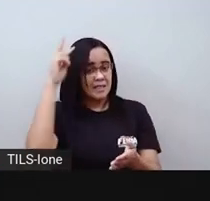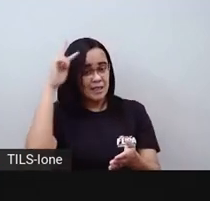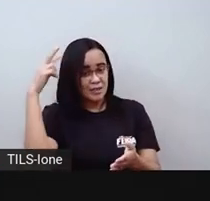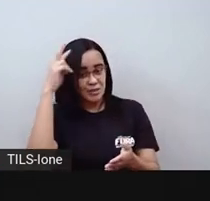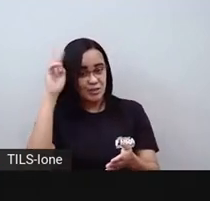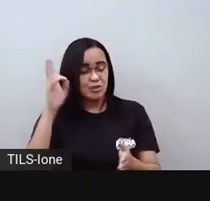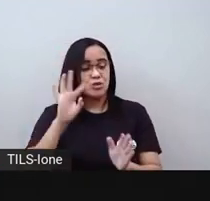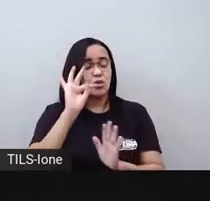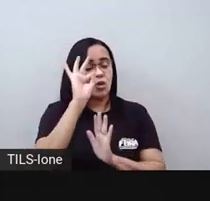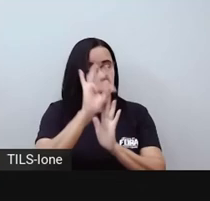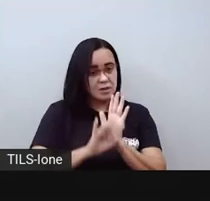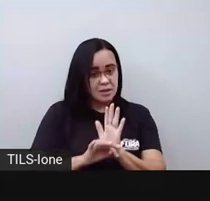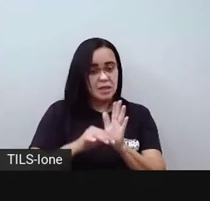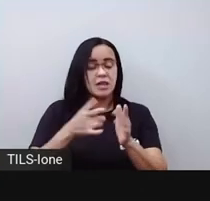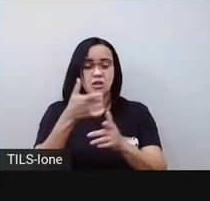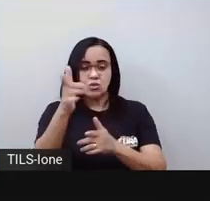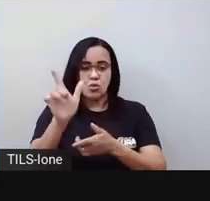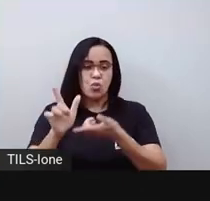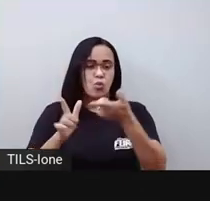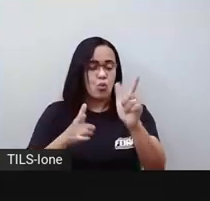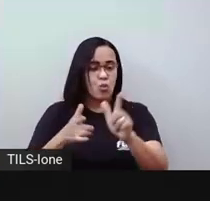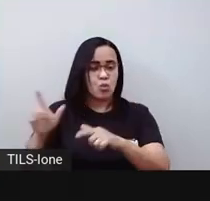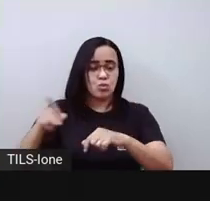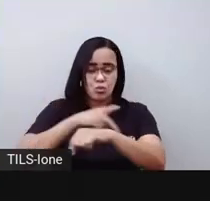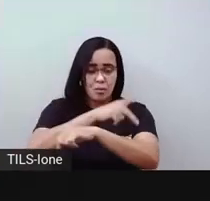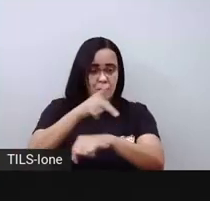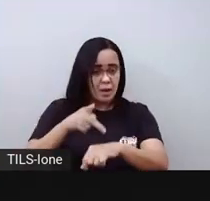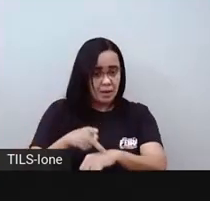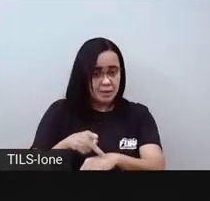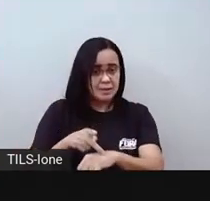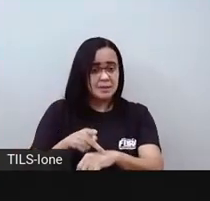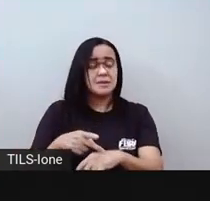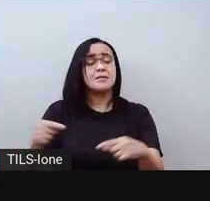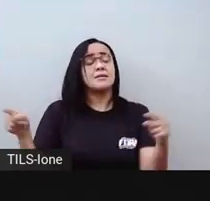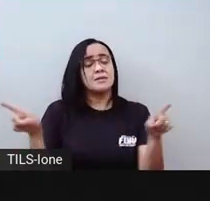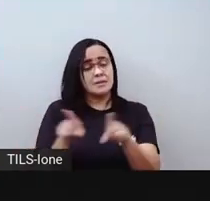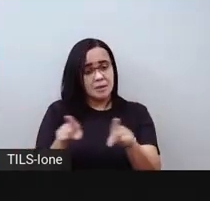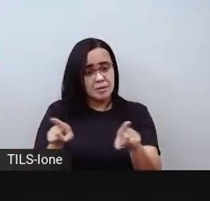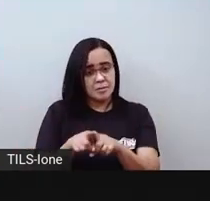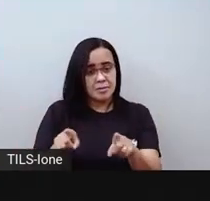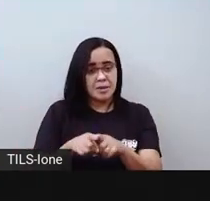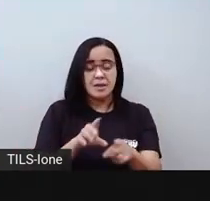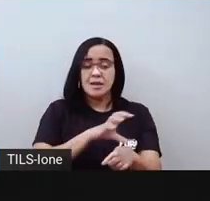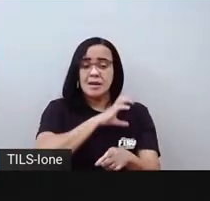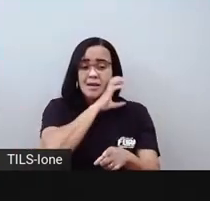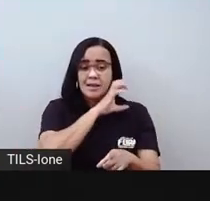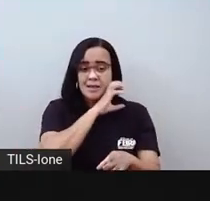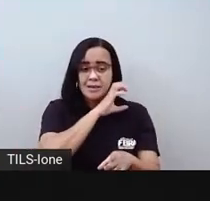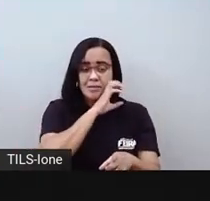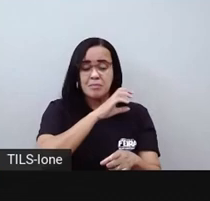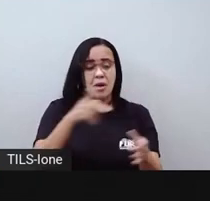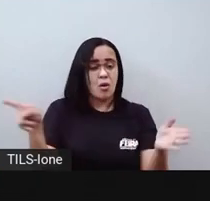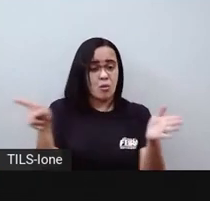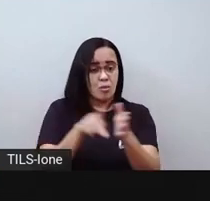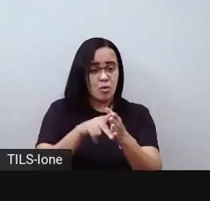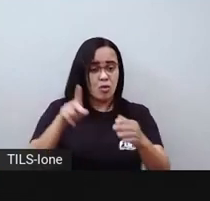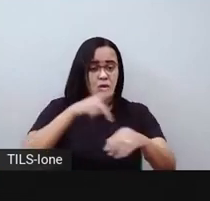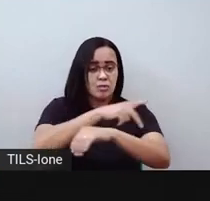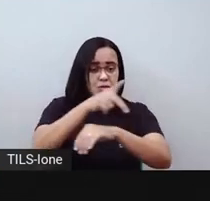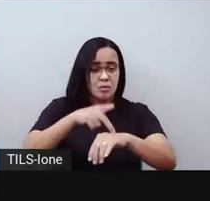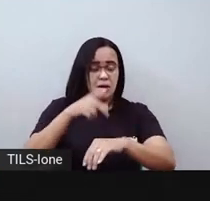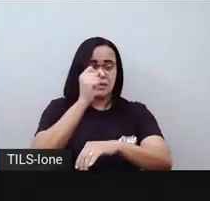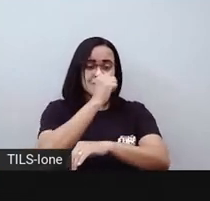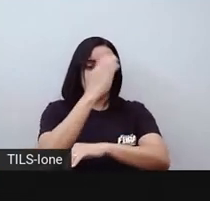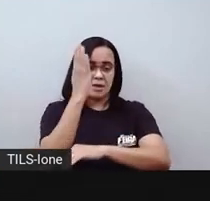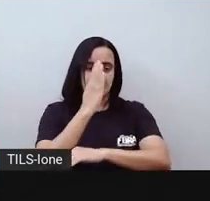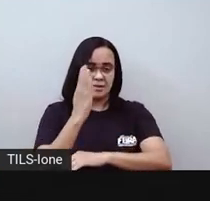outros países, né? Mais frios. Quanto também esses outros animais que fazem parte do nosso contexto brasileiro. Em especial